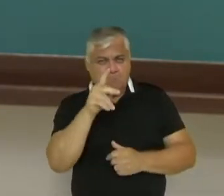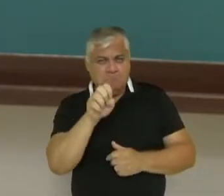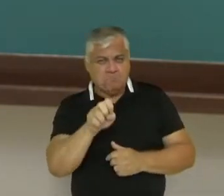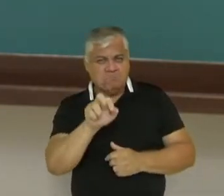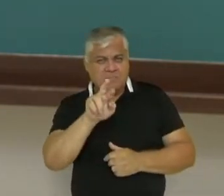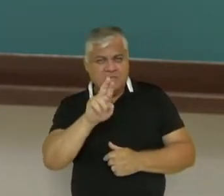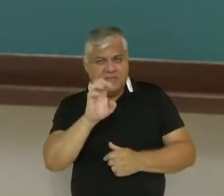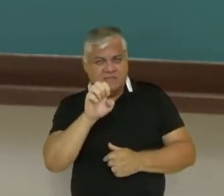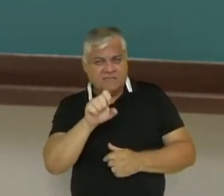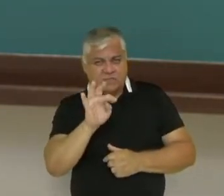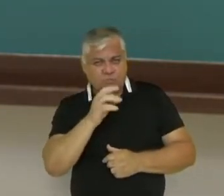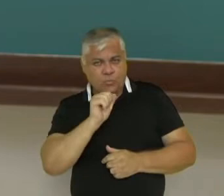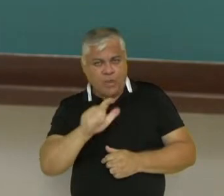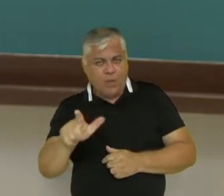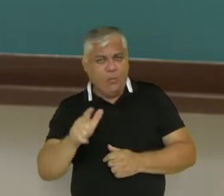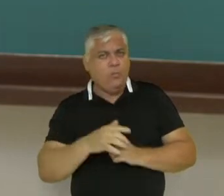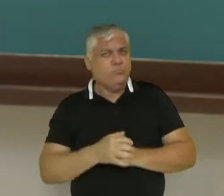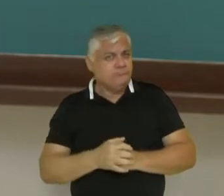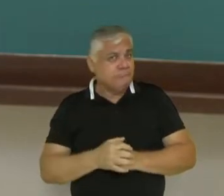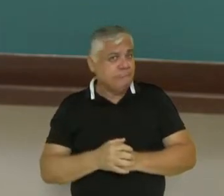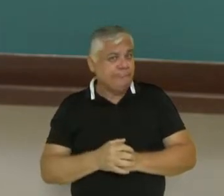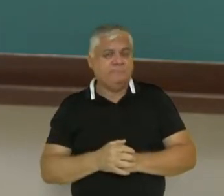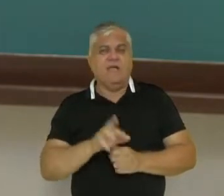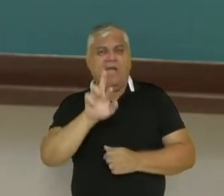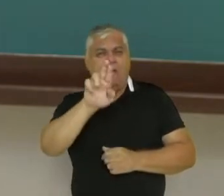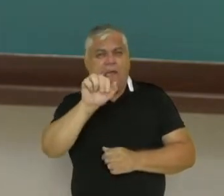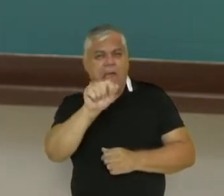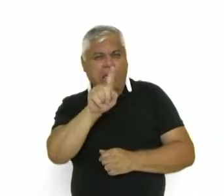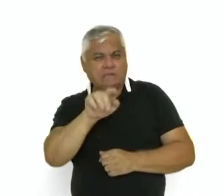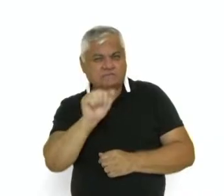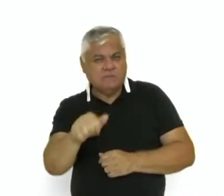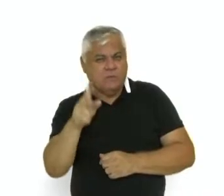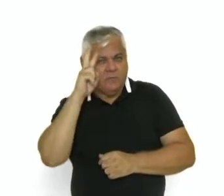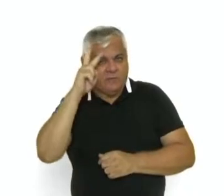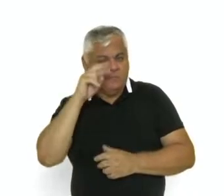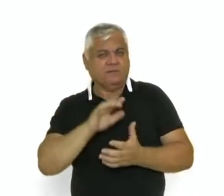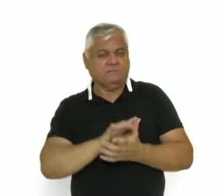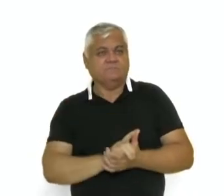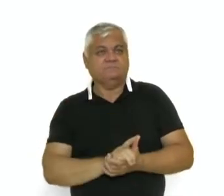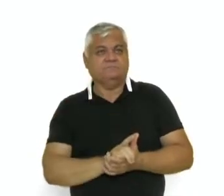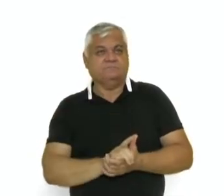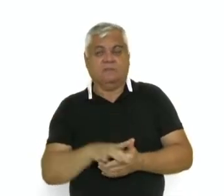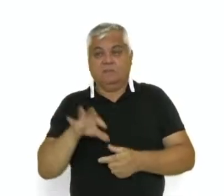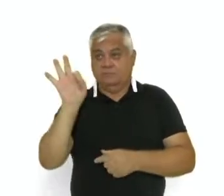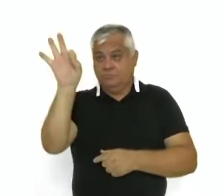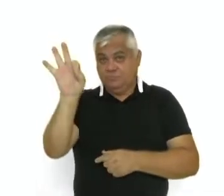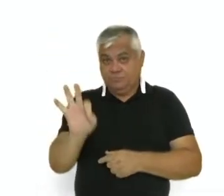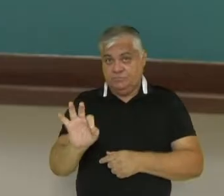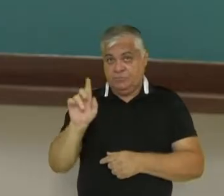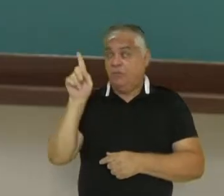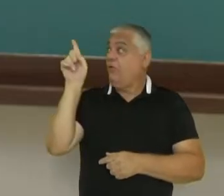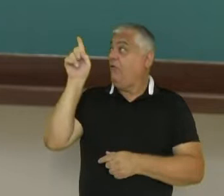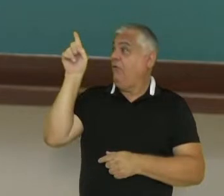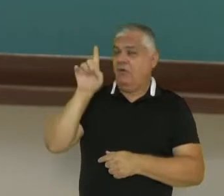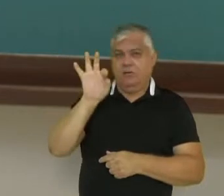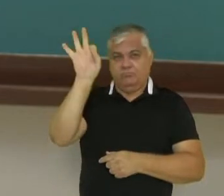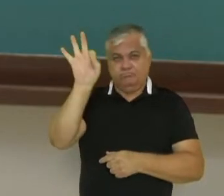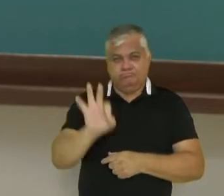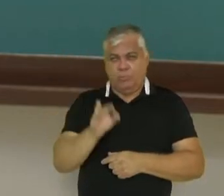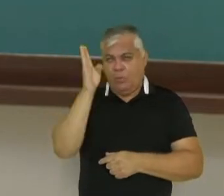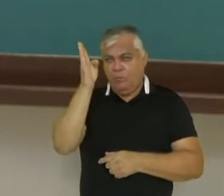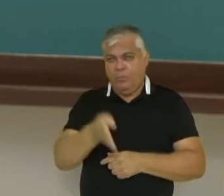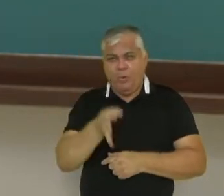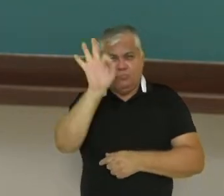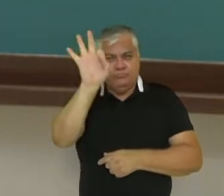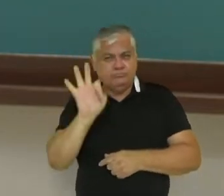lembra o que é uma razão? Vamos relembrar então. Olha aqui. O símbolo é um travessão, um risco